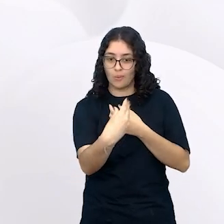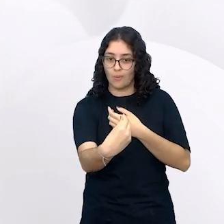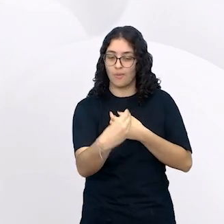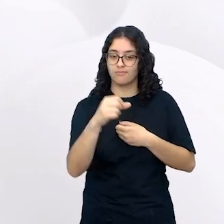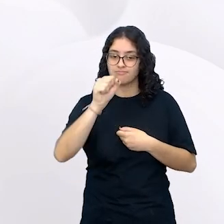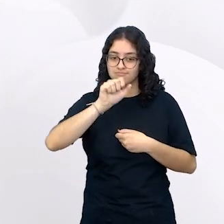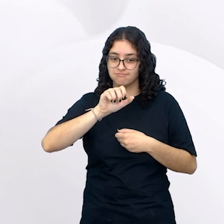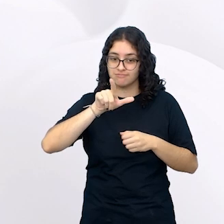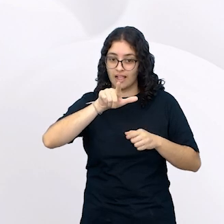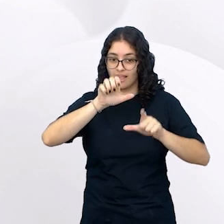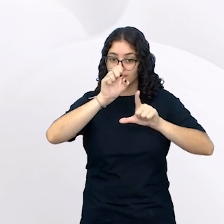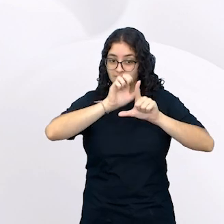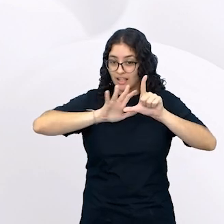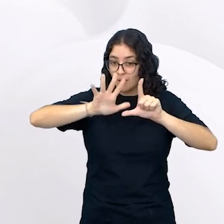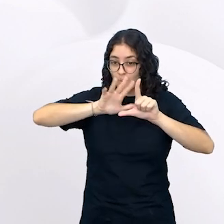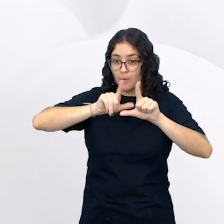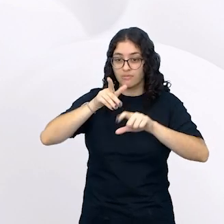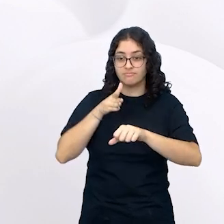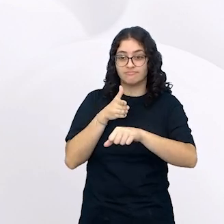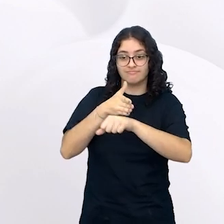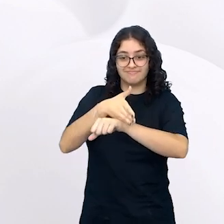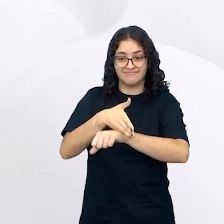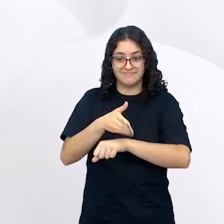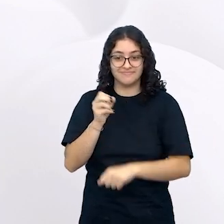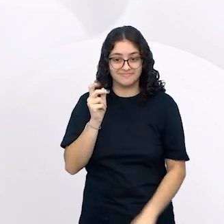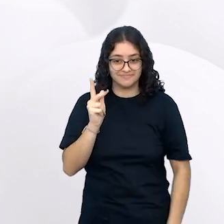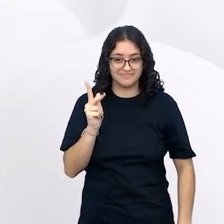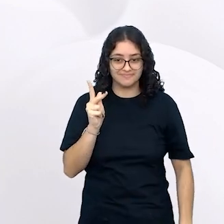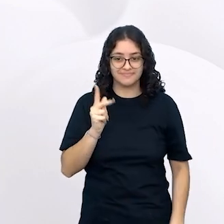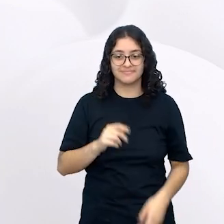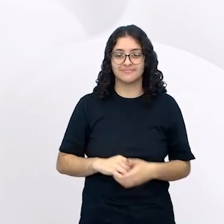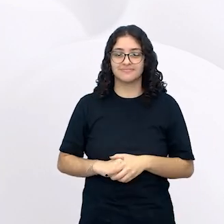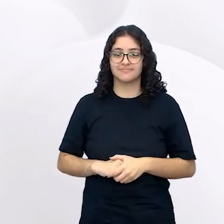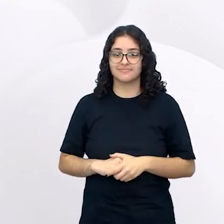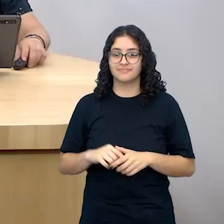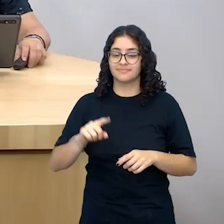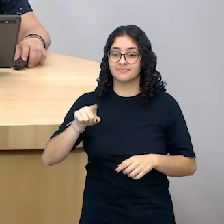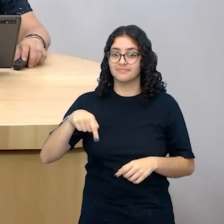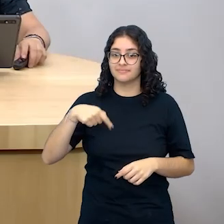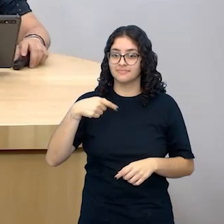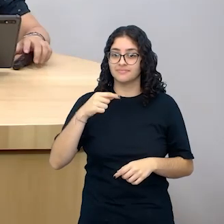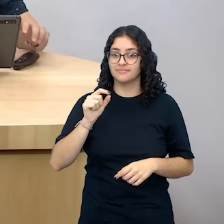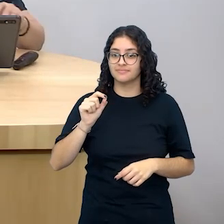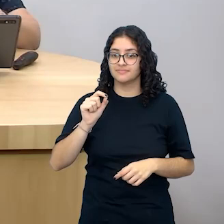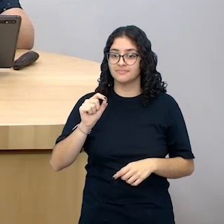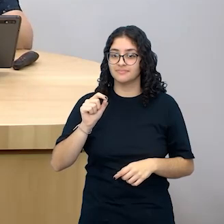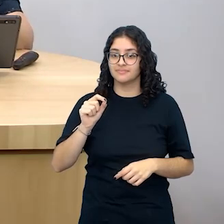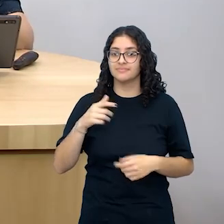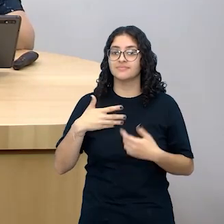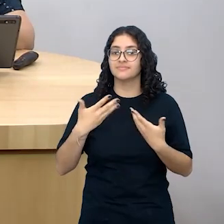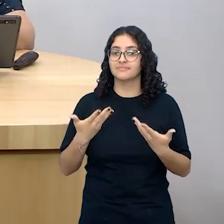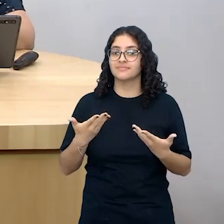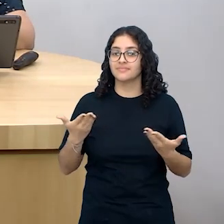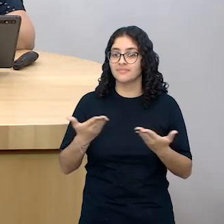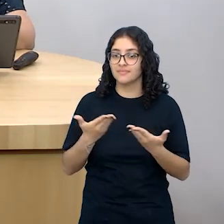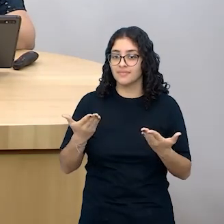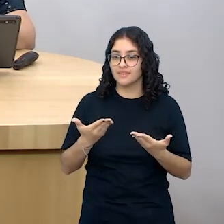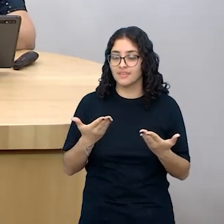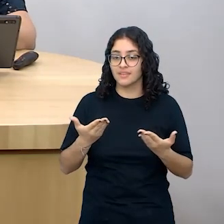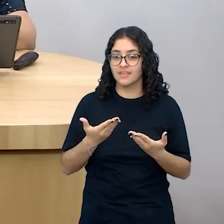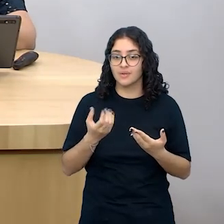celular para o QR Code e acessar, ok? E então vamos lá, né, Terezinha? Estamos